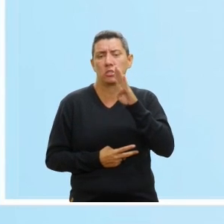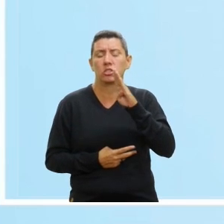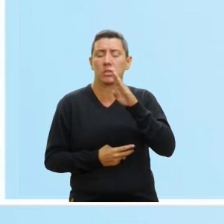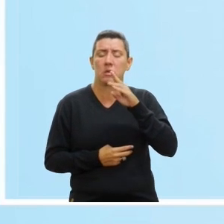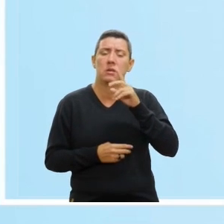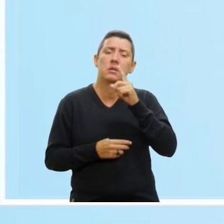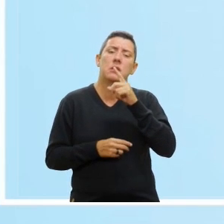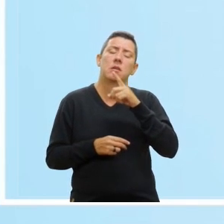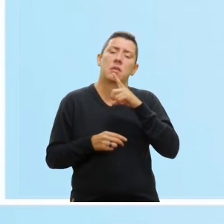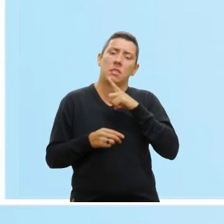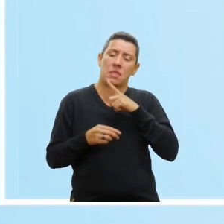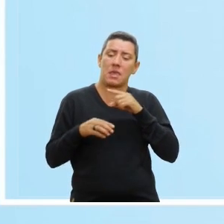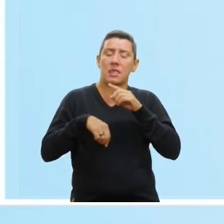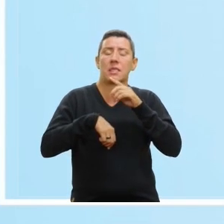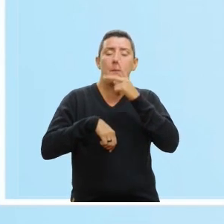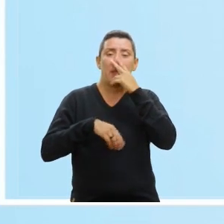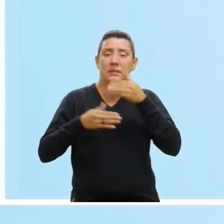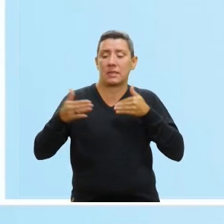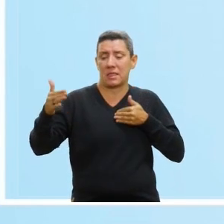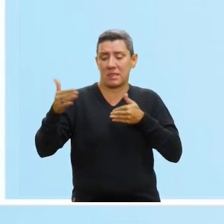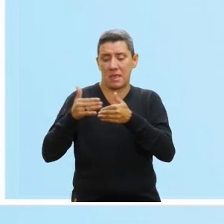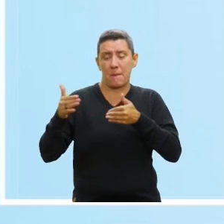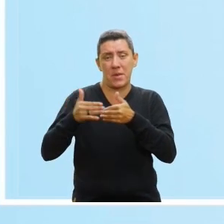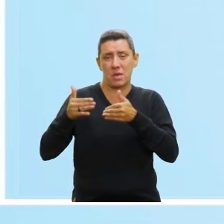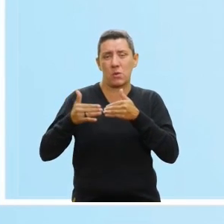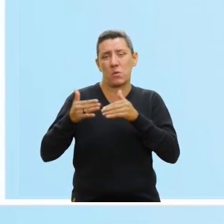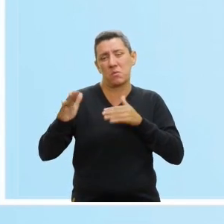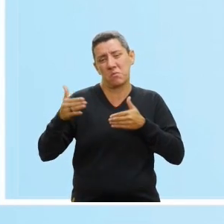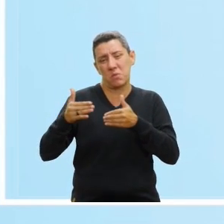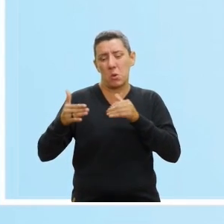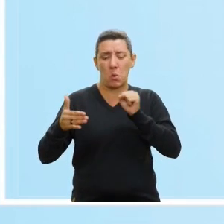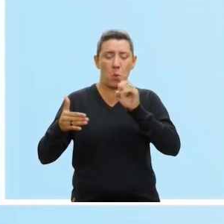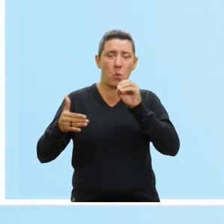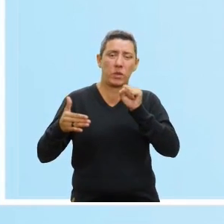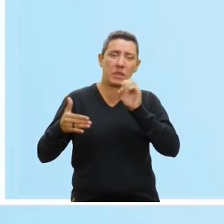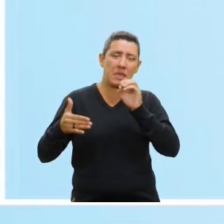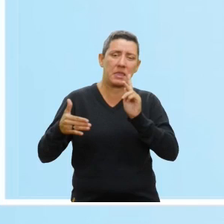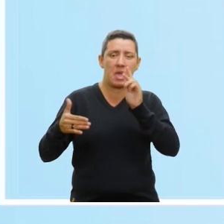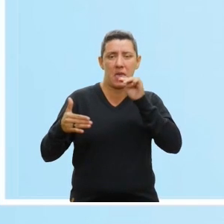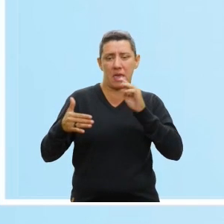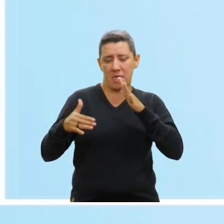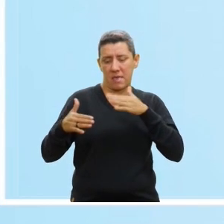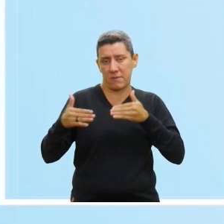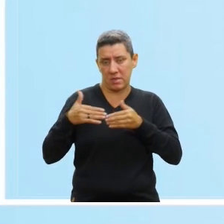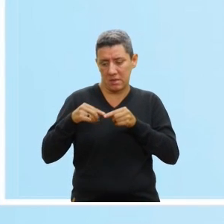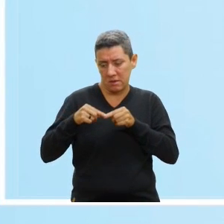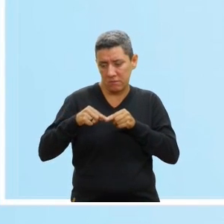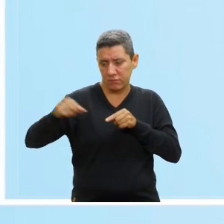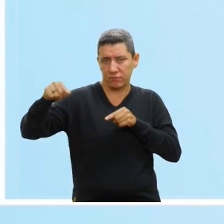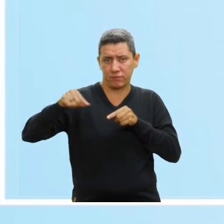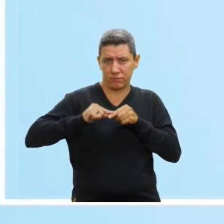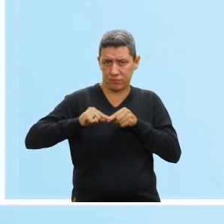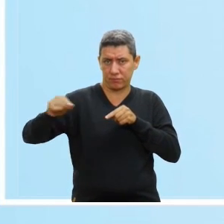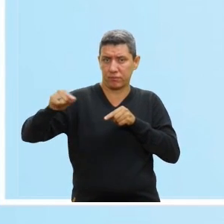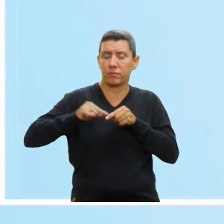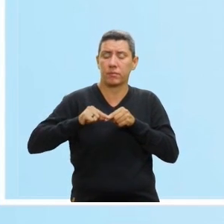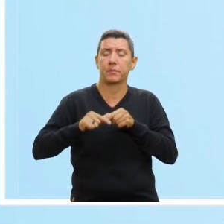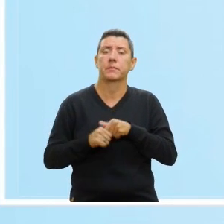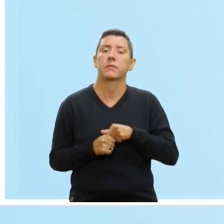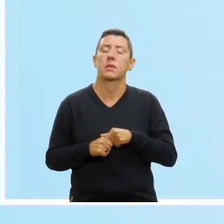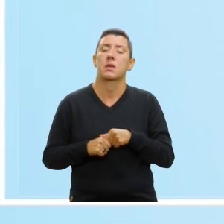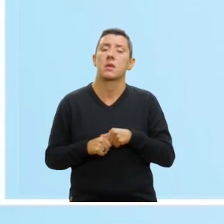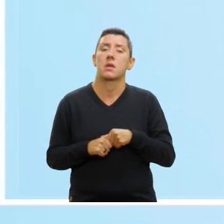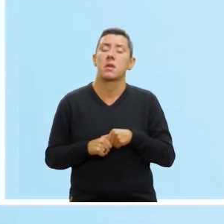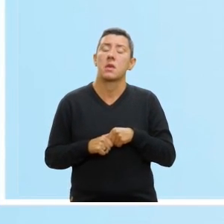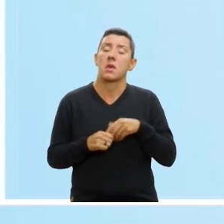distância mais curta, né? Até aí uns 80 ou um pouco mais quilômetros. Então, uma conexão de dados hoje